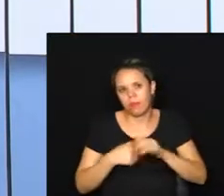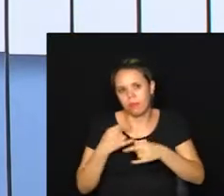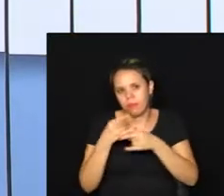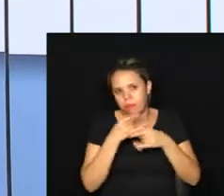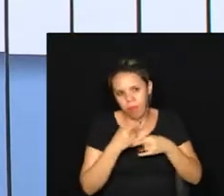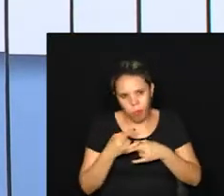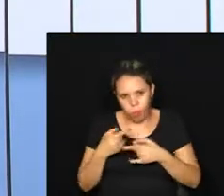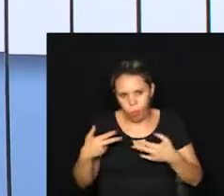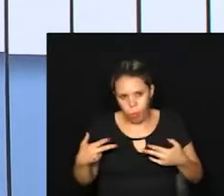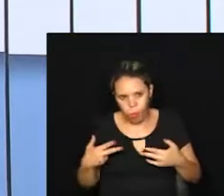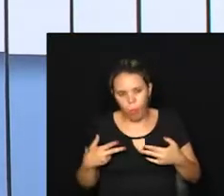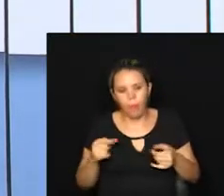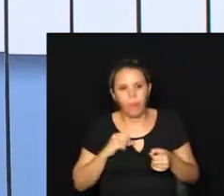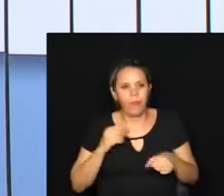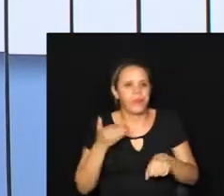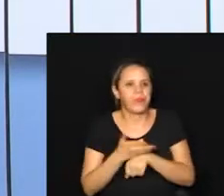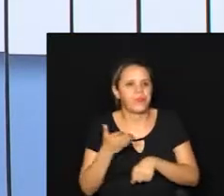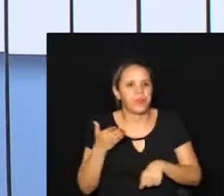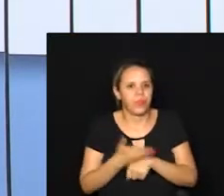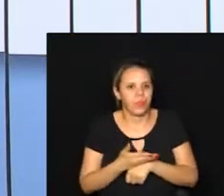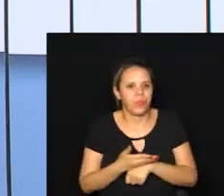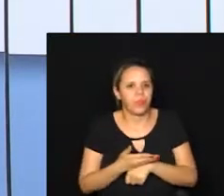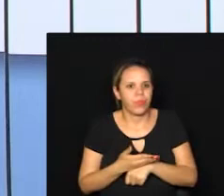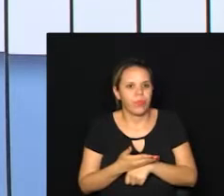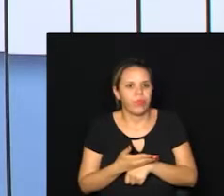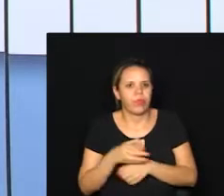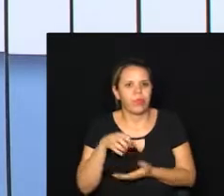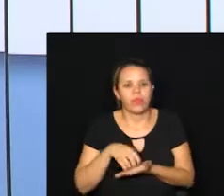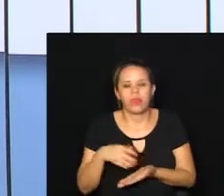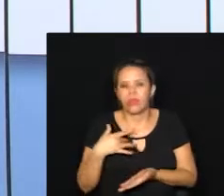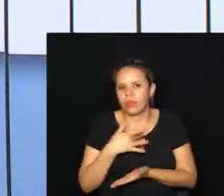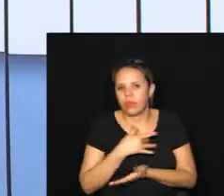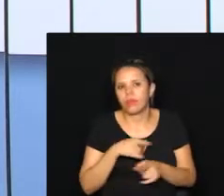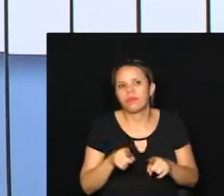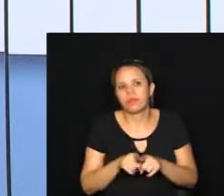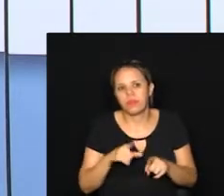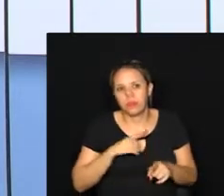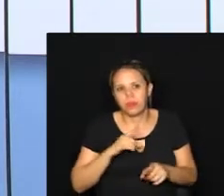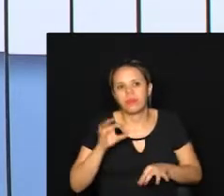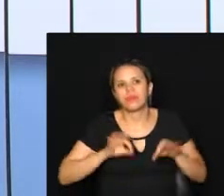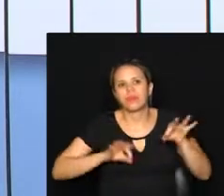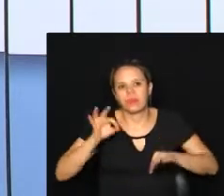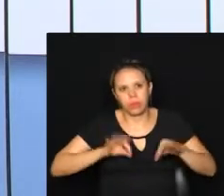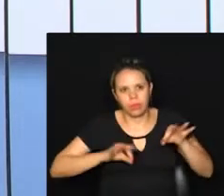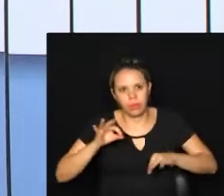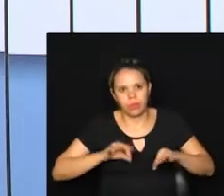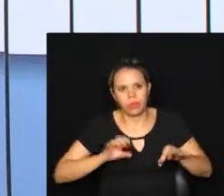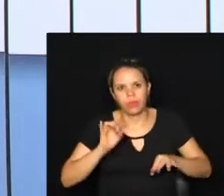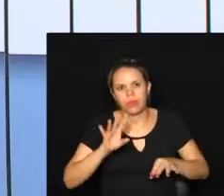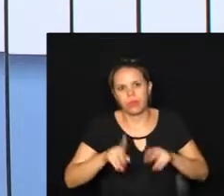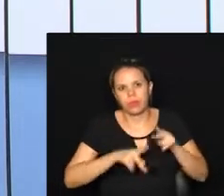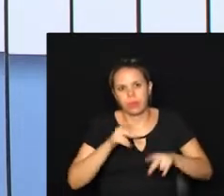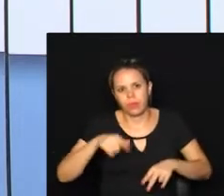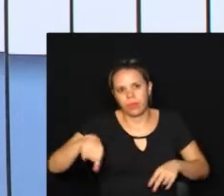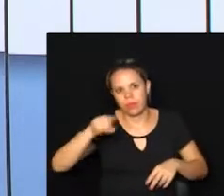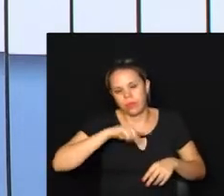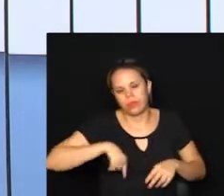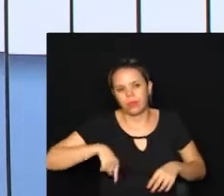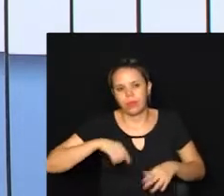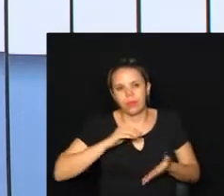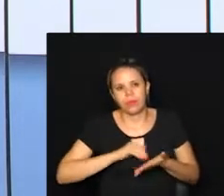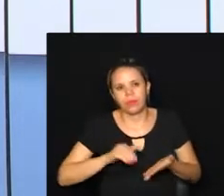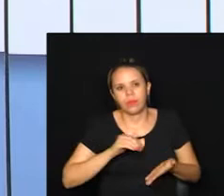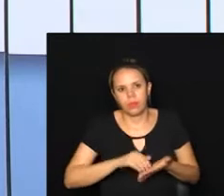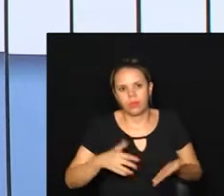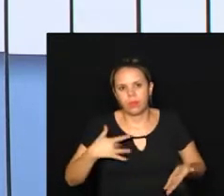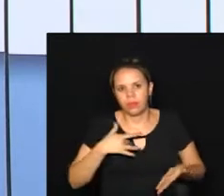lives. Quem participa de atividades nos centros de saúde vão ter oficinas só para essas pessoas. E o secretário